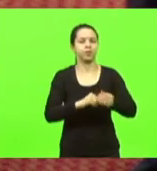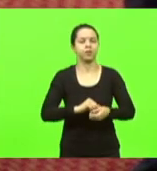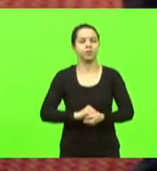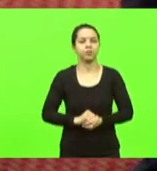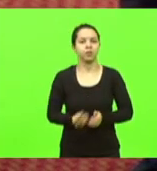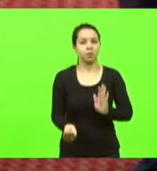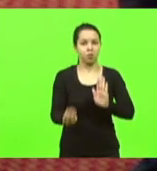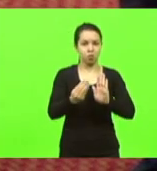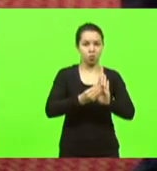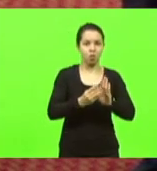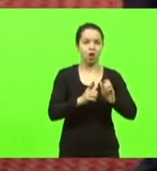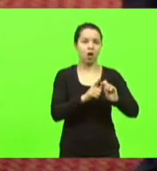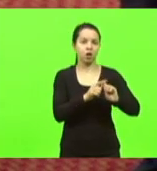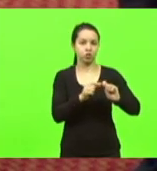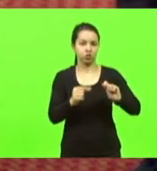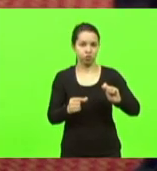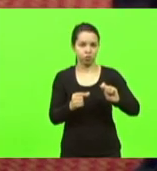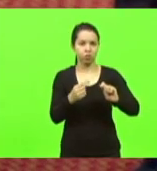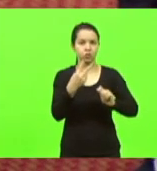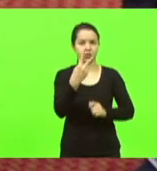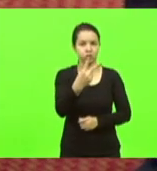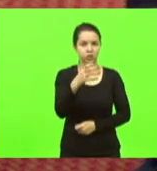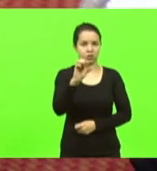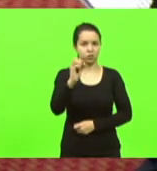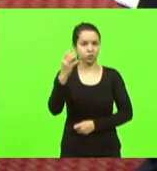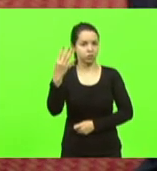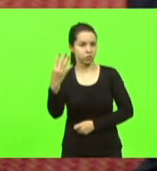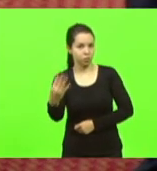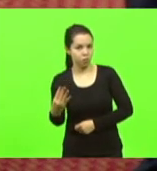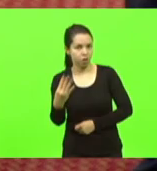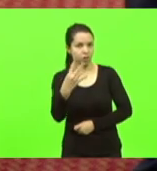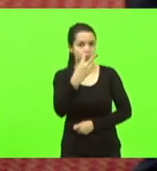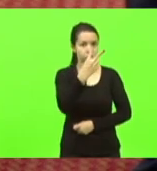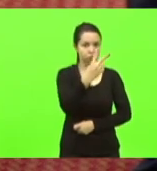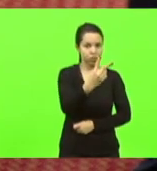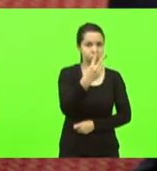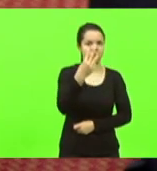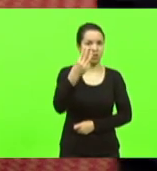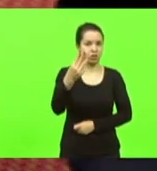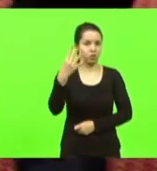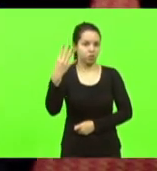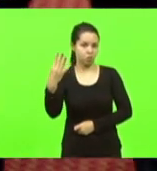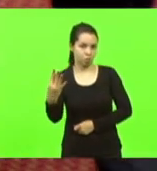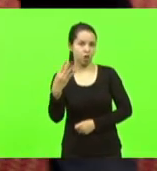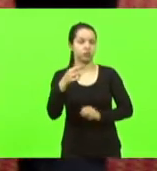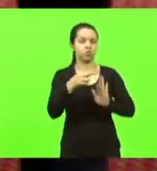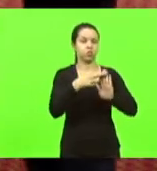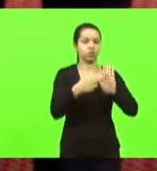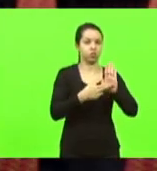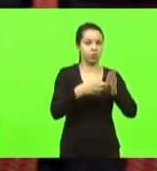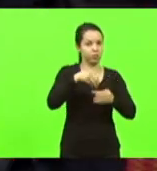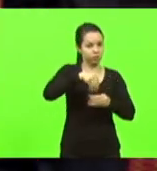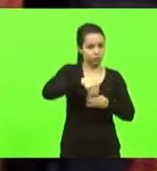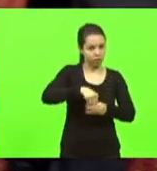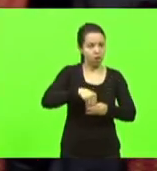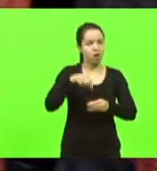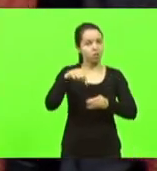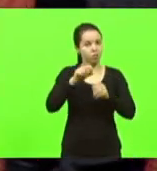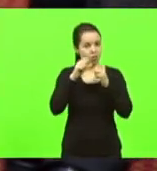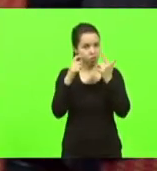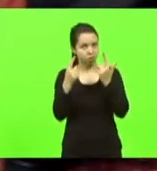termos do artigo dos artigos 204 e 274 do regimento interno da casa